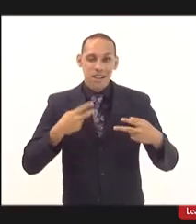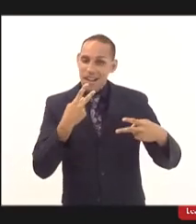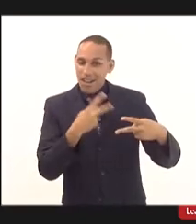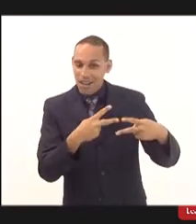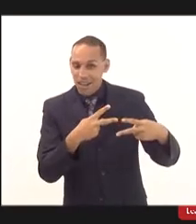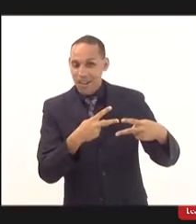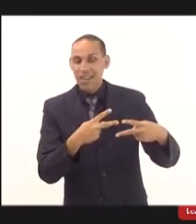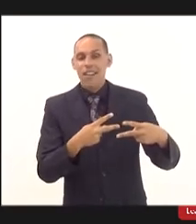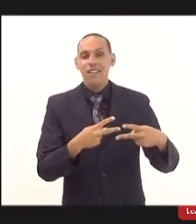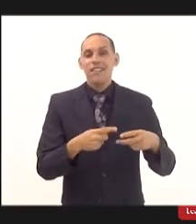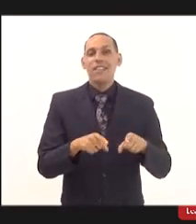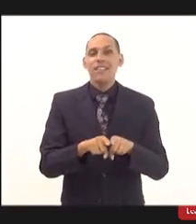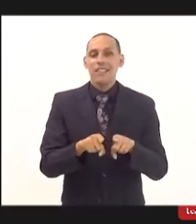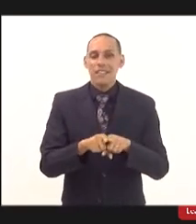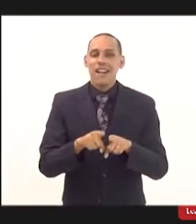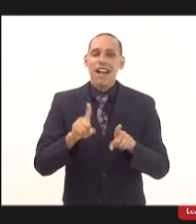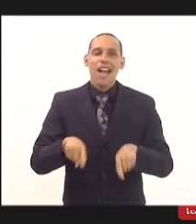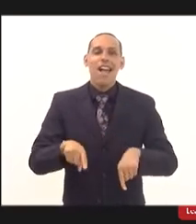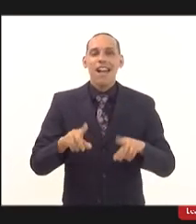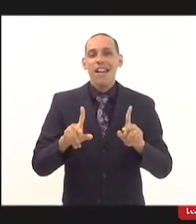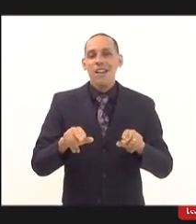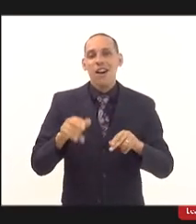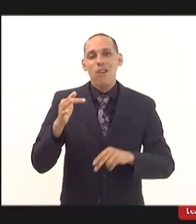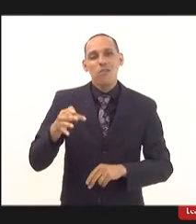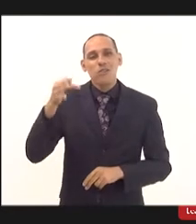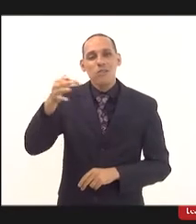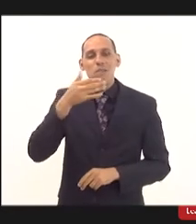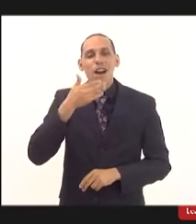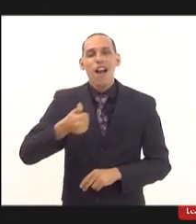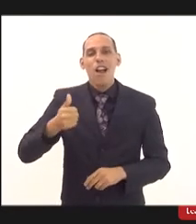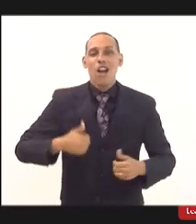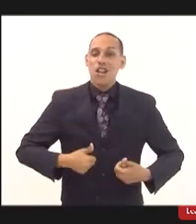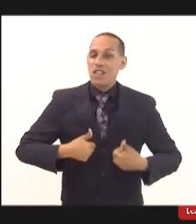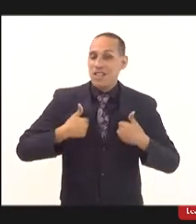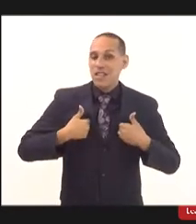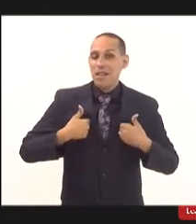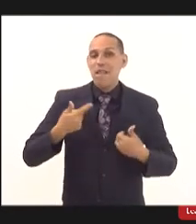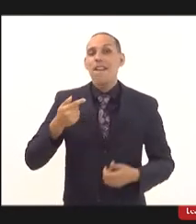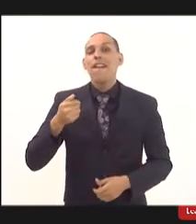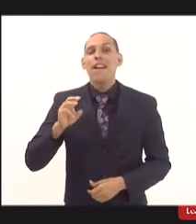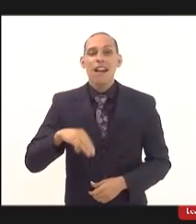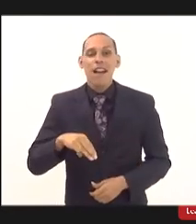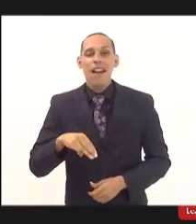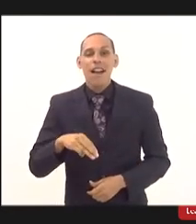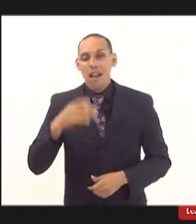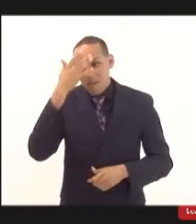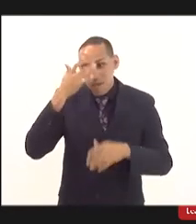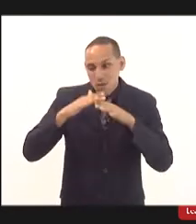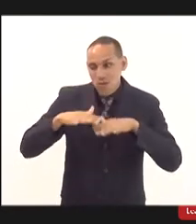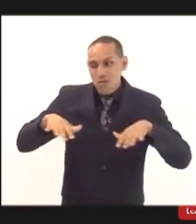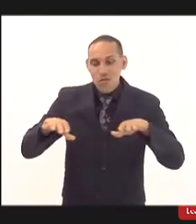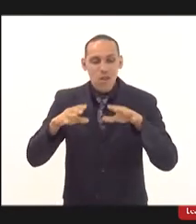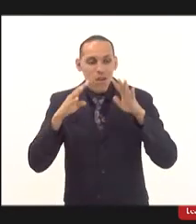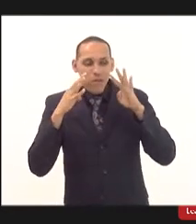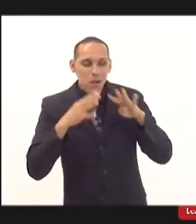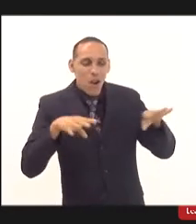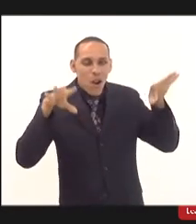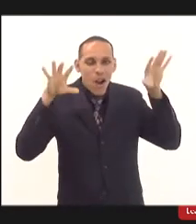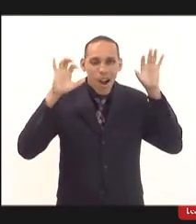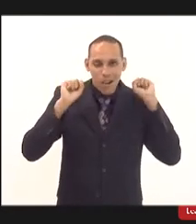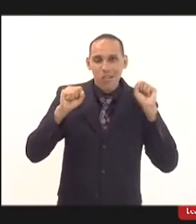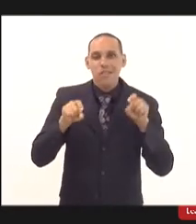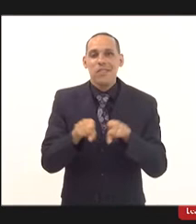emissoras será um futuro melhor e mais Digno Para suas audiências para seus